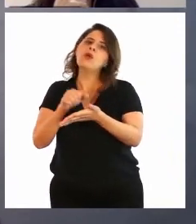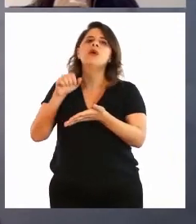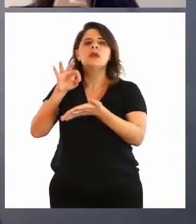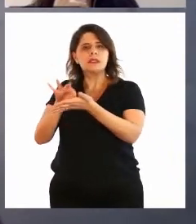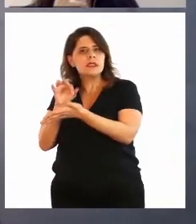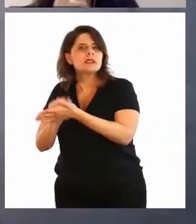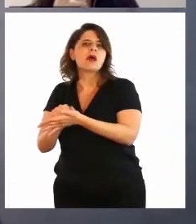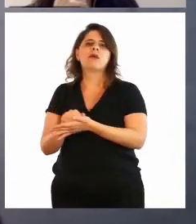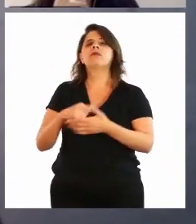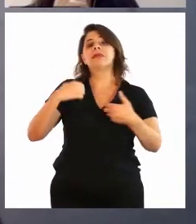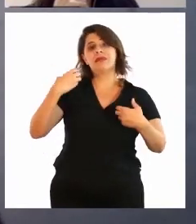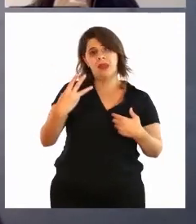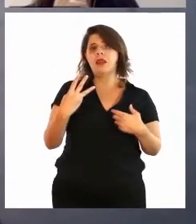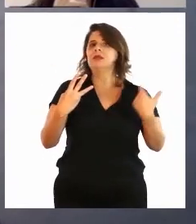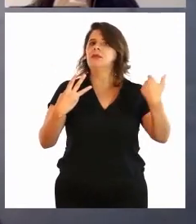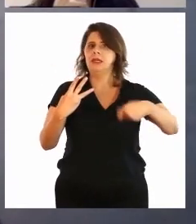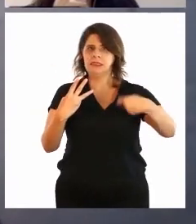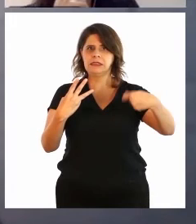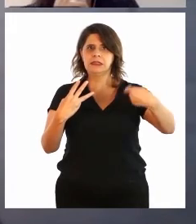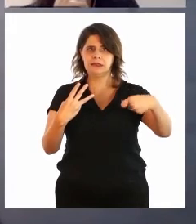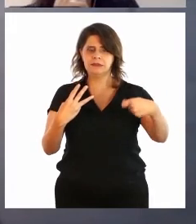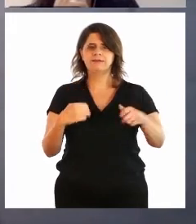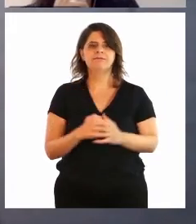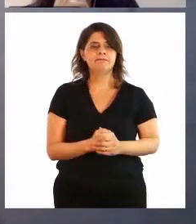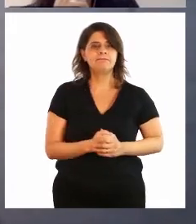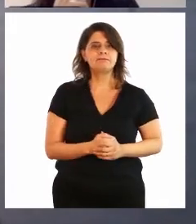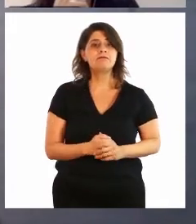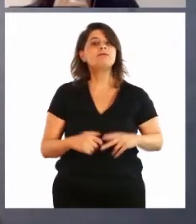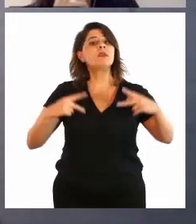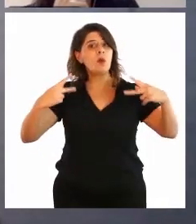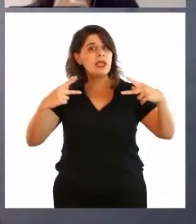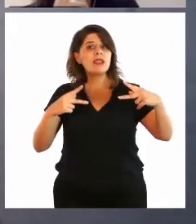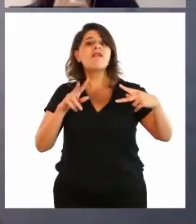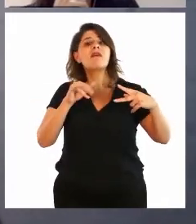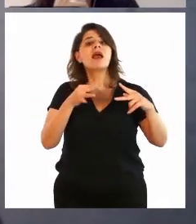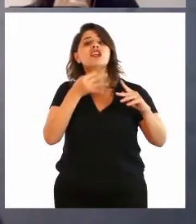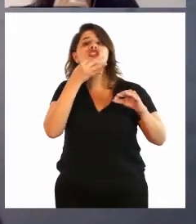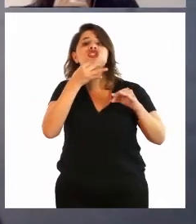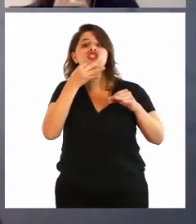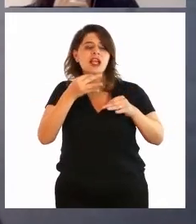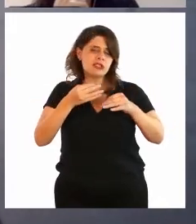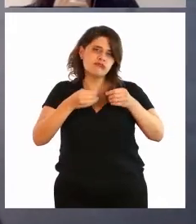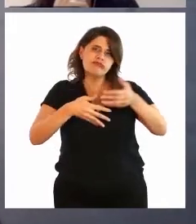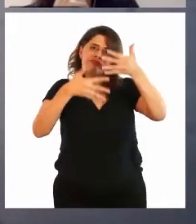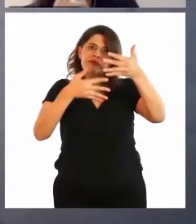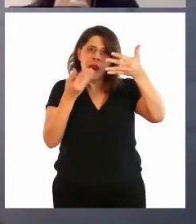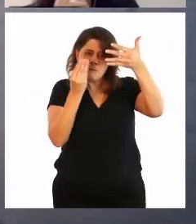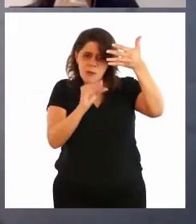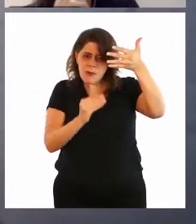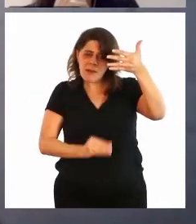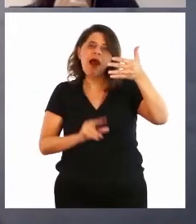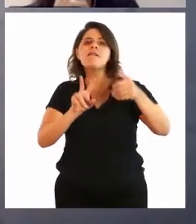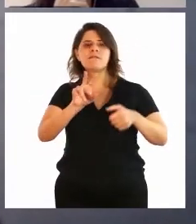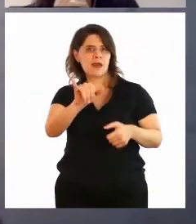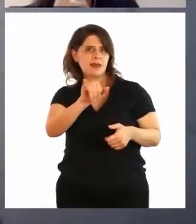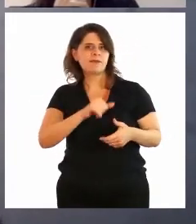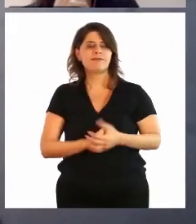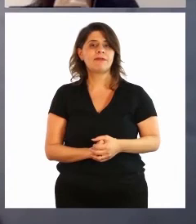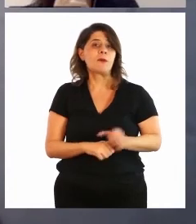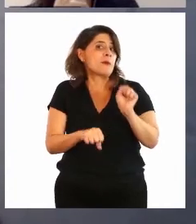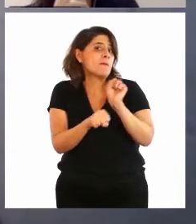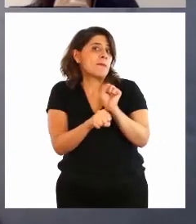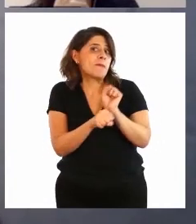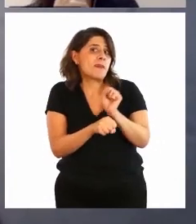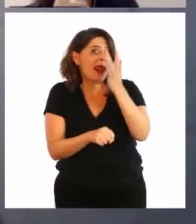link deve ser compartilhado com vocês aí pelo chat, tá bom? Então, aguardamos vocês